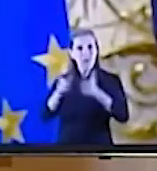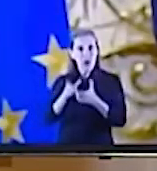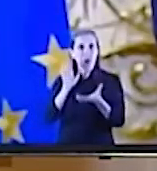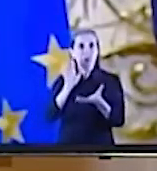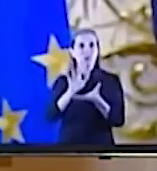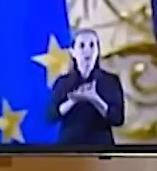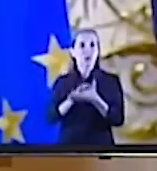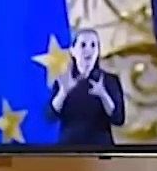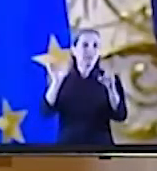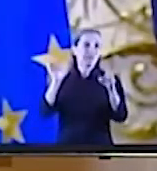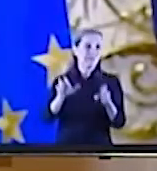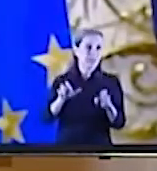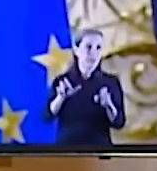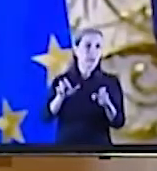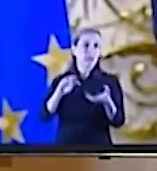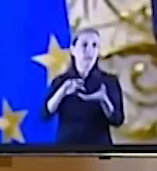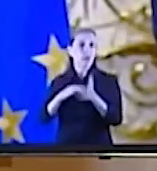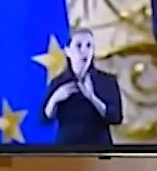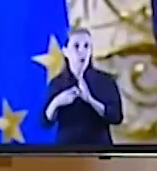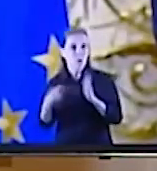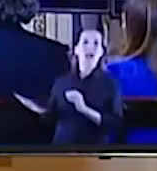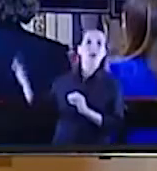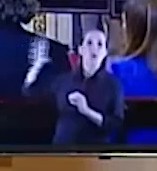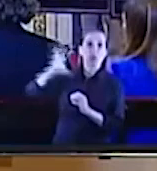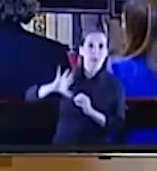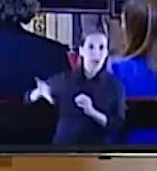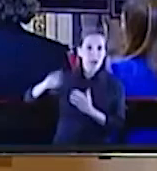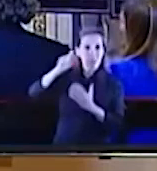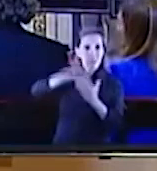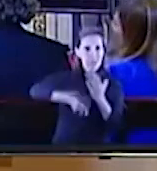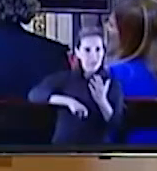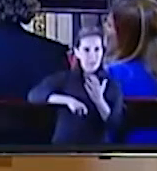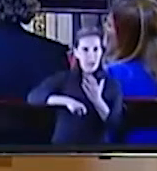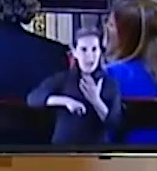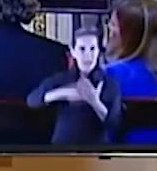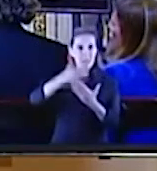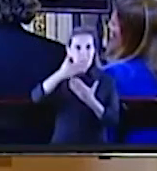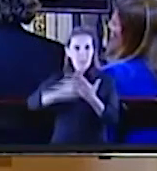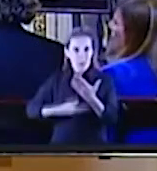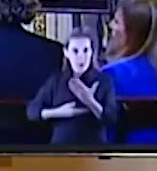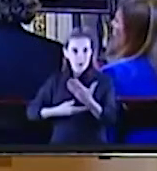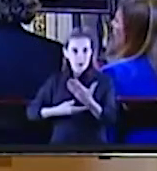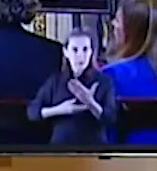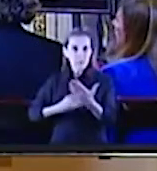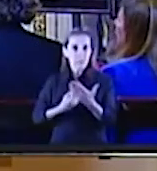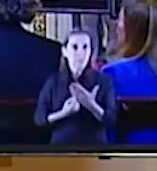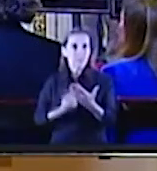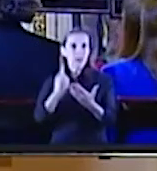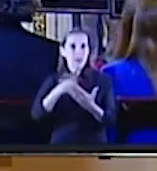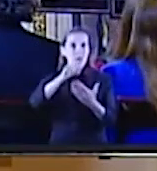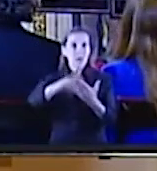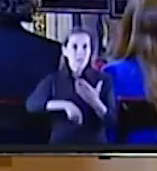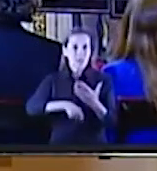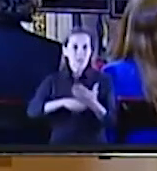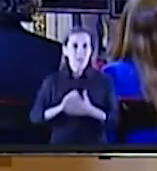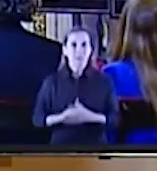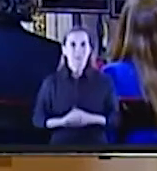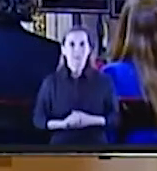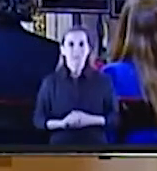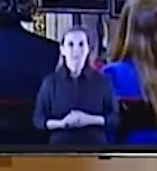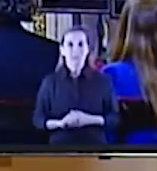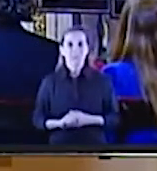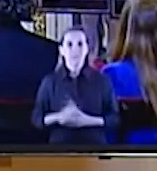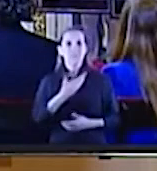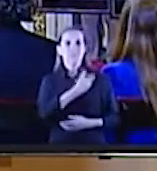à preservação da floresta aqui na Argentina já um acordo em relação a